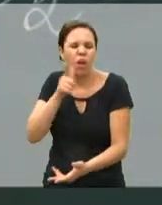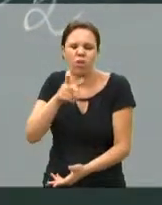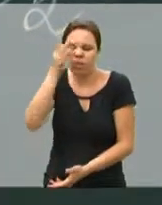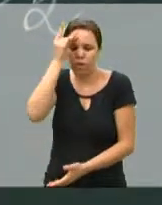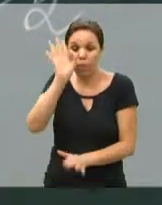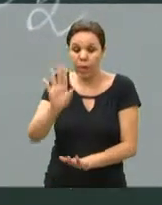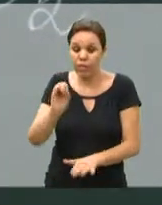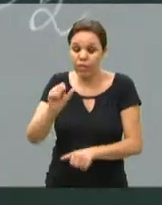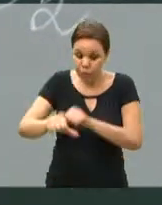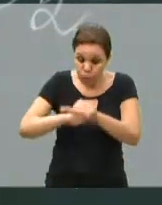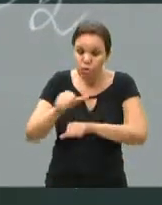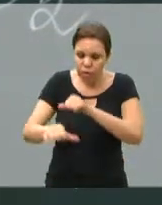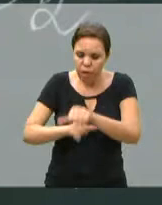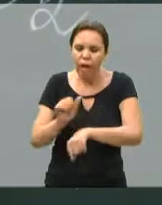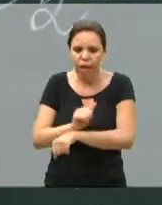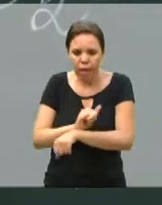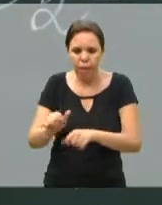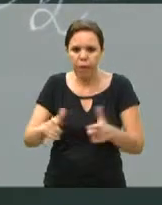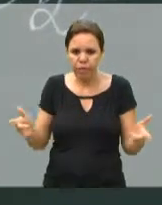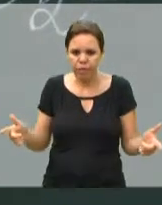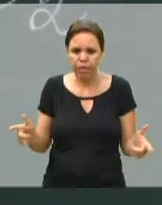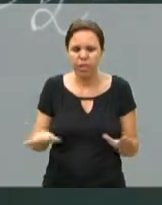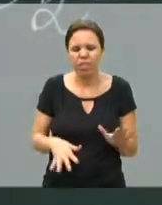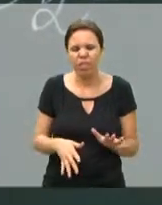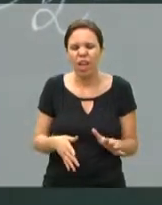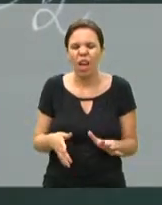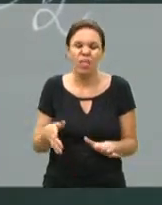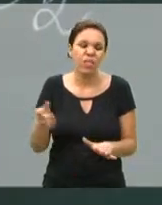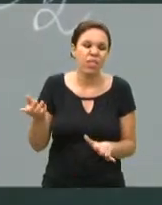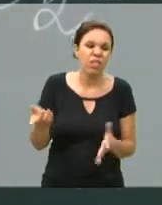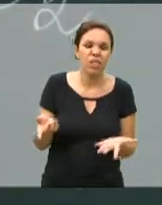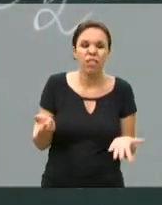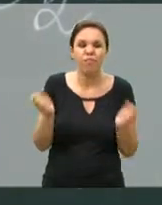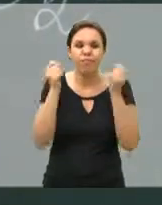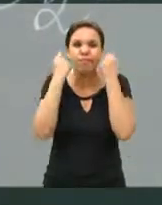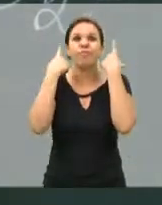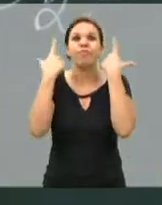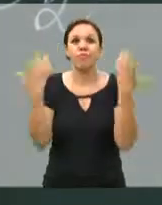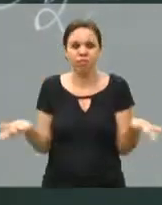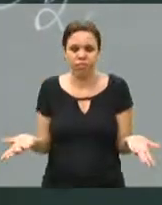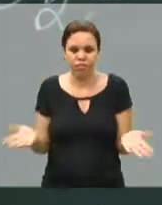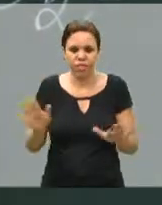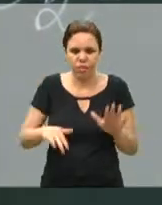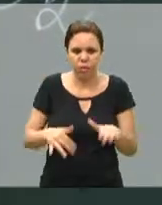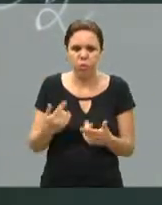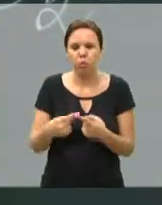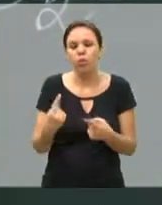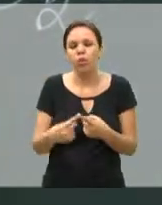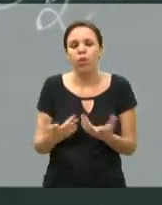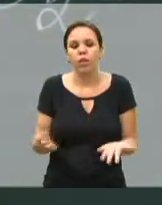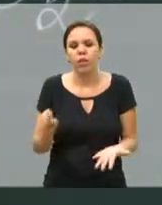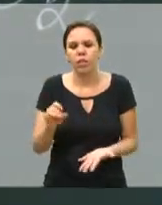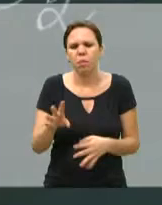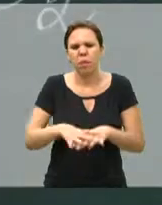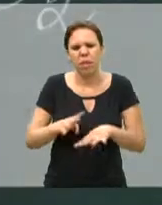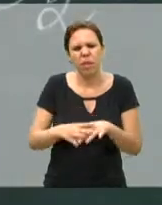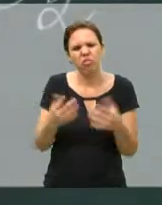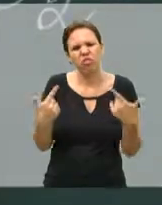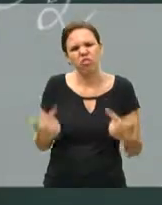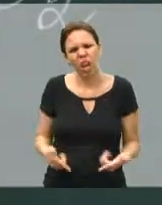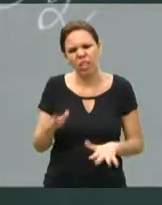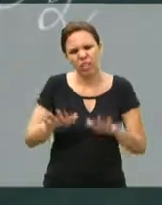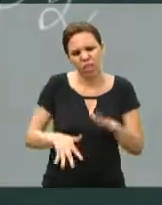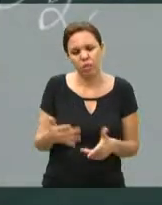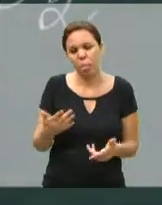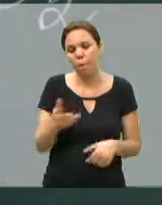guardar. Na maioria das vezes, vai entrar por um ouvido e sair pelo outro, como até a gente diz. Falar, a matemática é chata, mas às vezes o professor não está ensinando